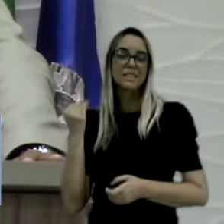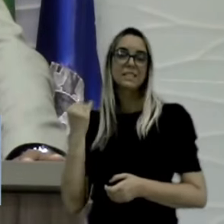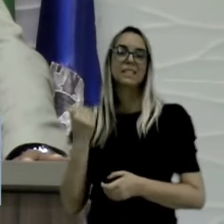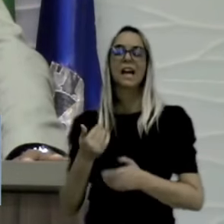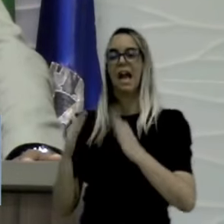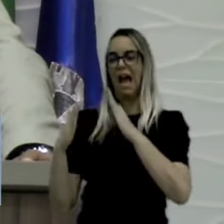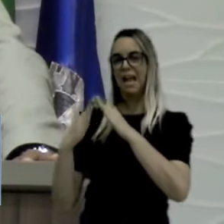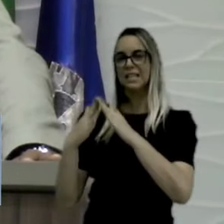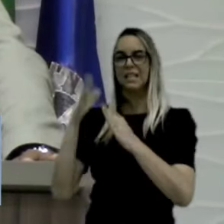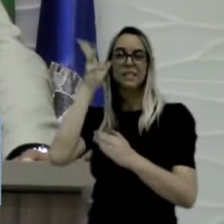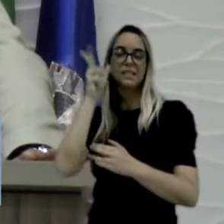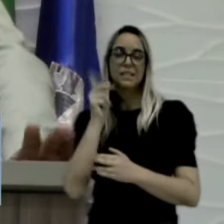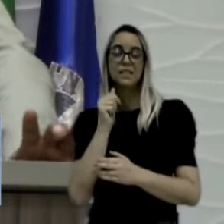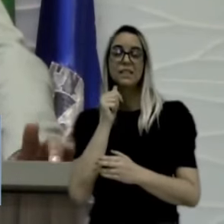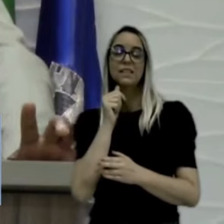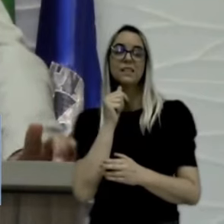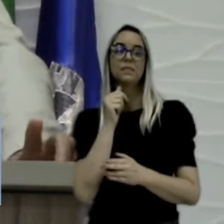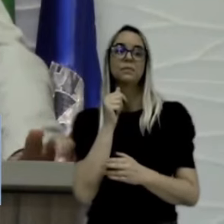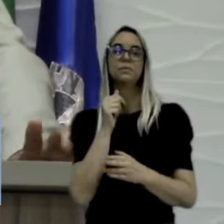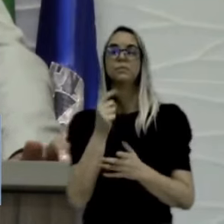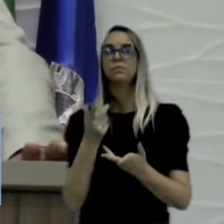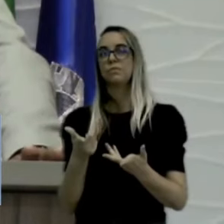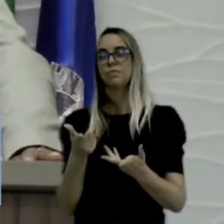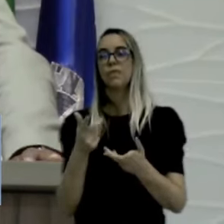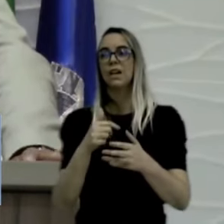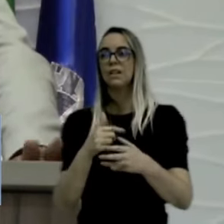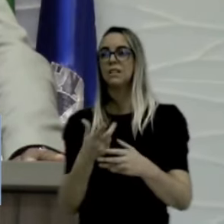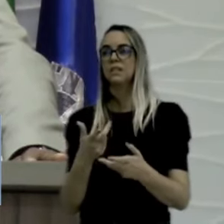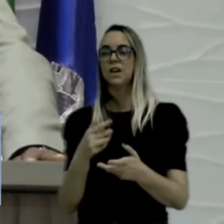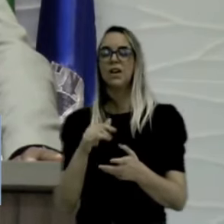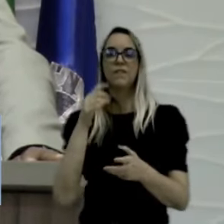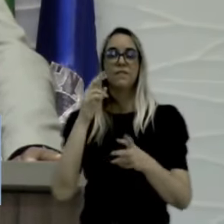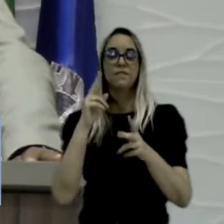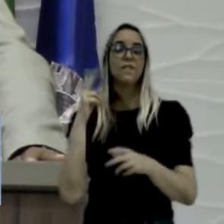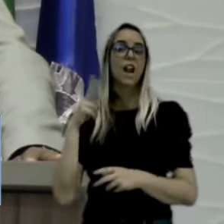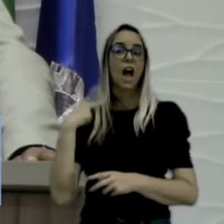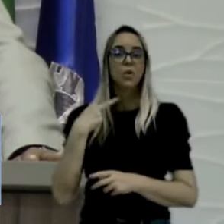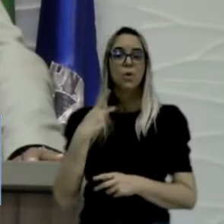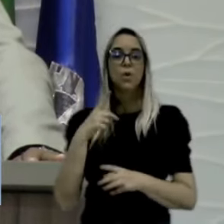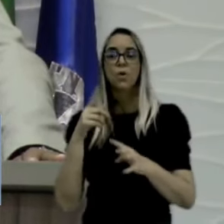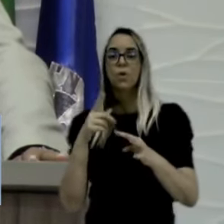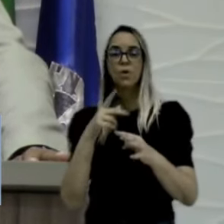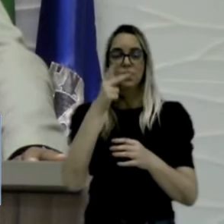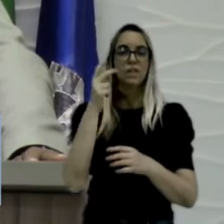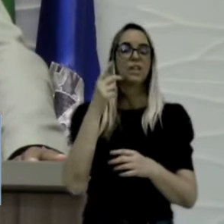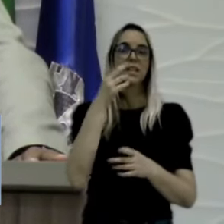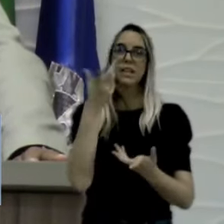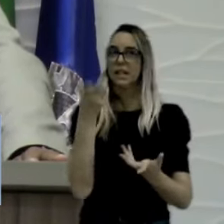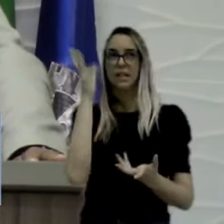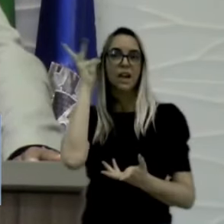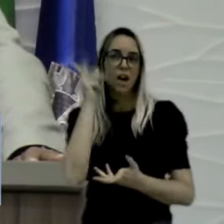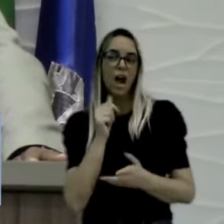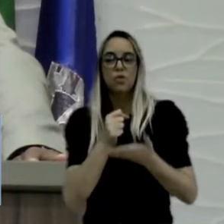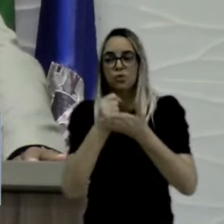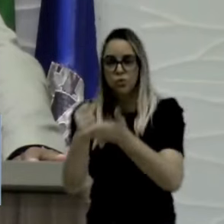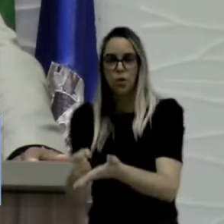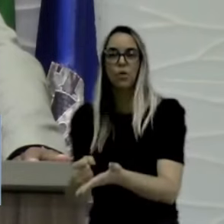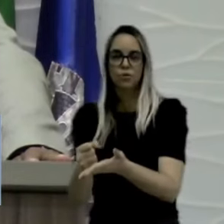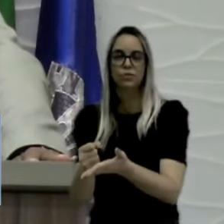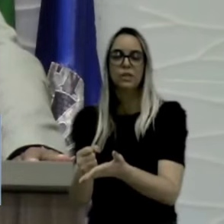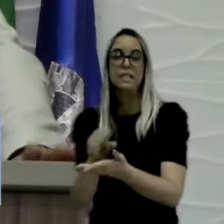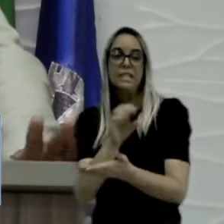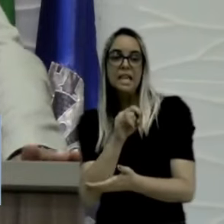do Zé Almeida, que hoje é que só é vereador, que esse Zé Almeida botou a mão por cima, e todo São Bentense sabe disso, que se não fosse ele, estava